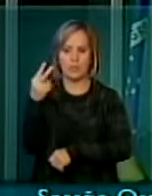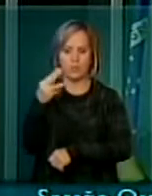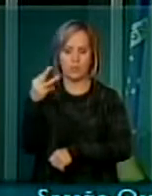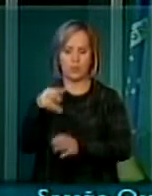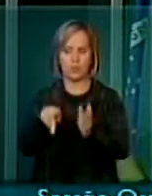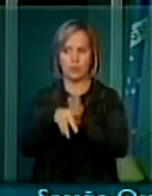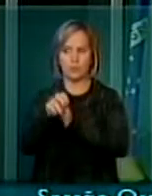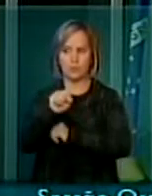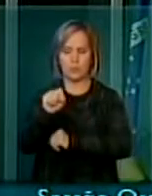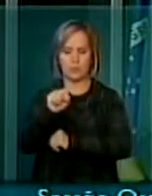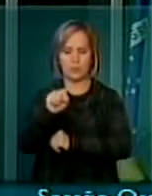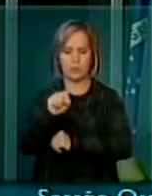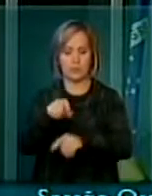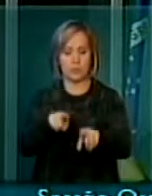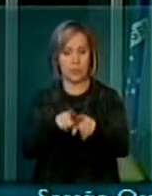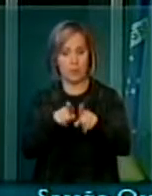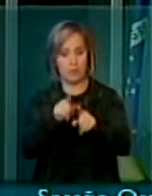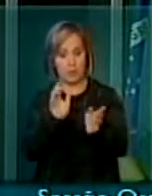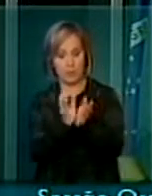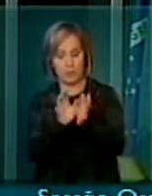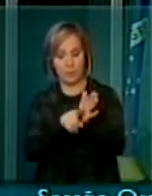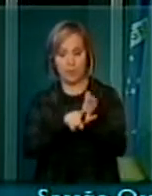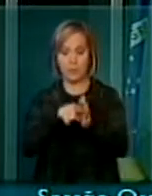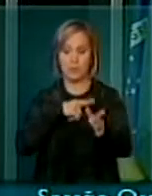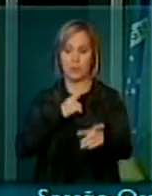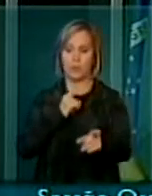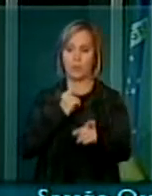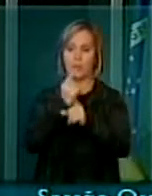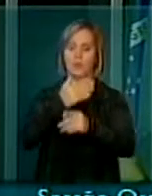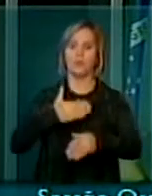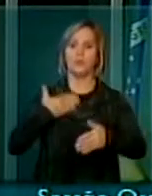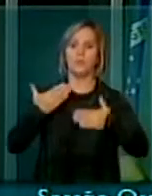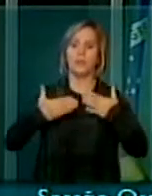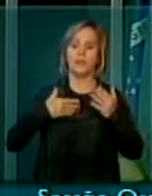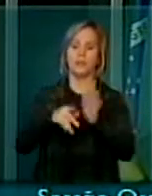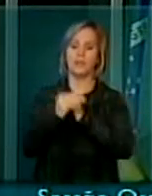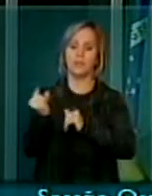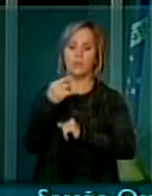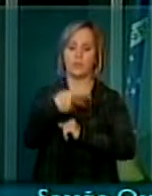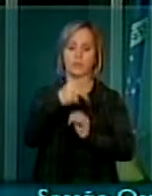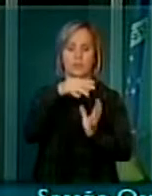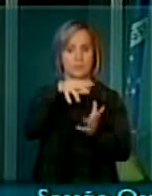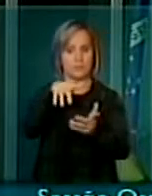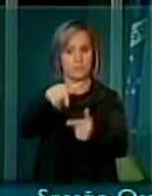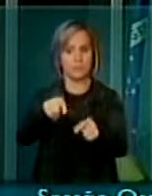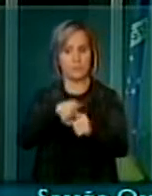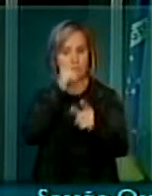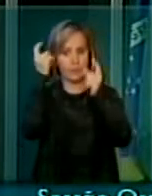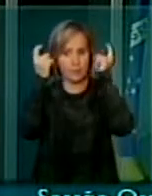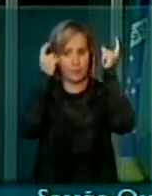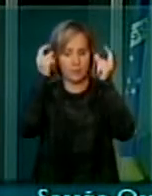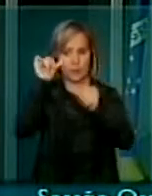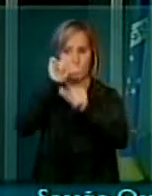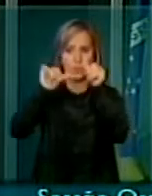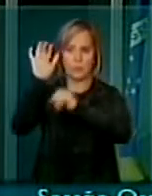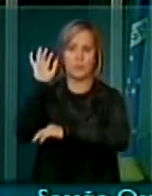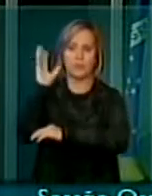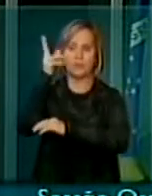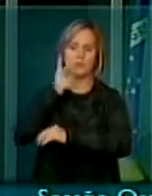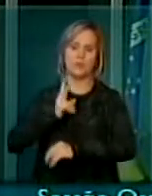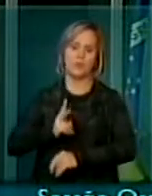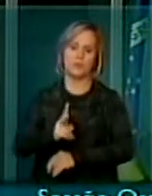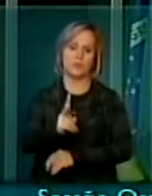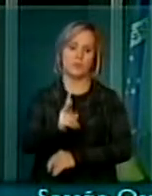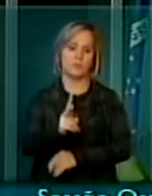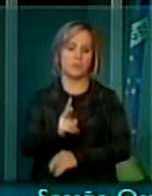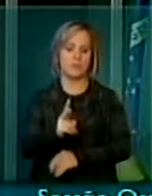ser uma surpresa para eles. A descoberta foi importante para o planeta, mas a preocupação com as mudanças climáticas continua.